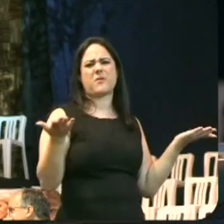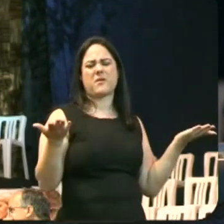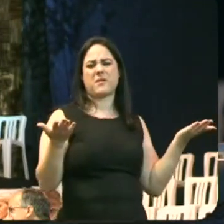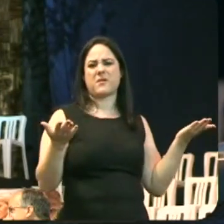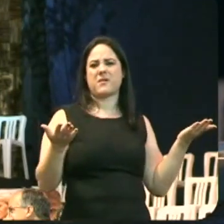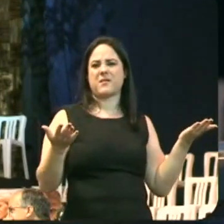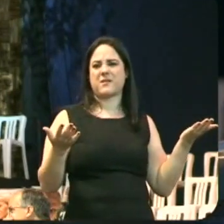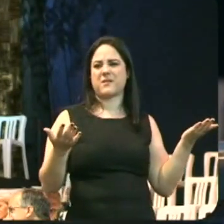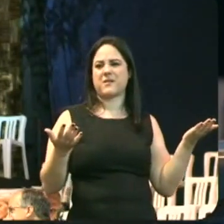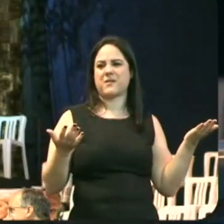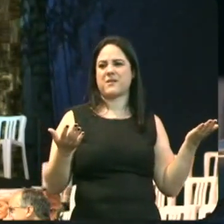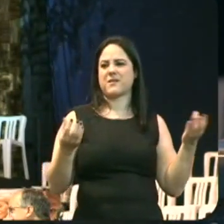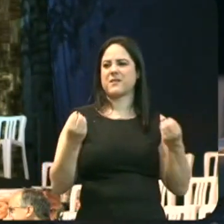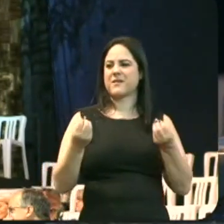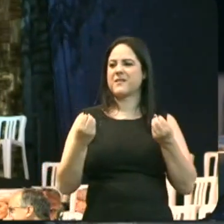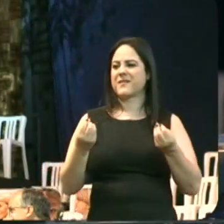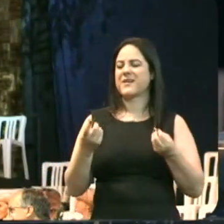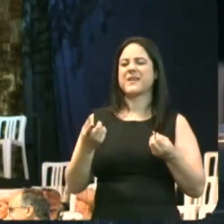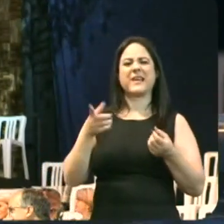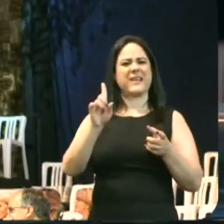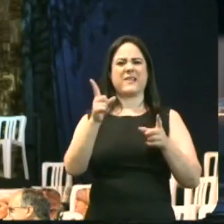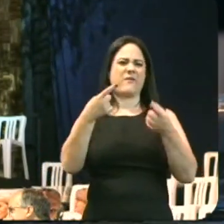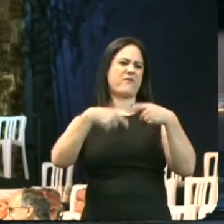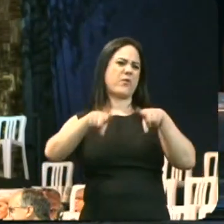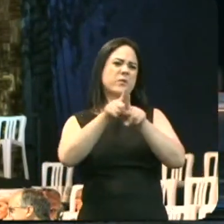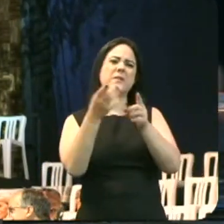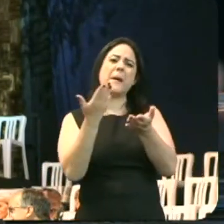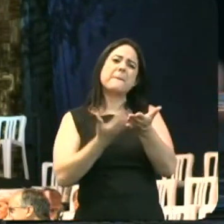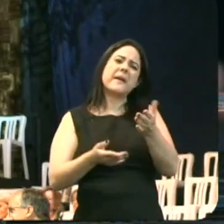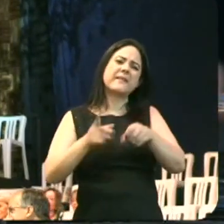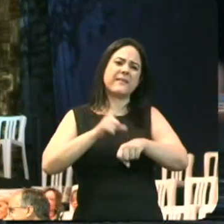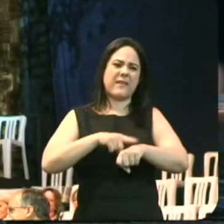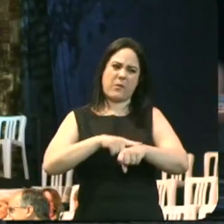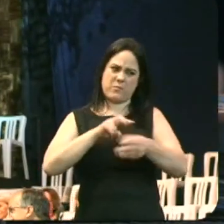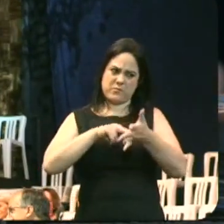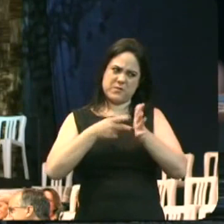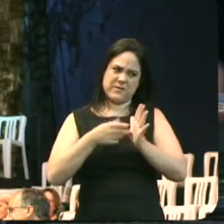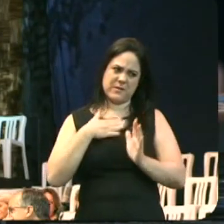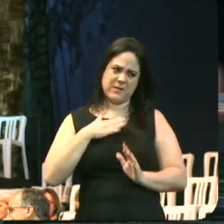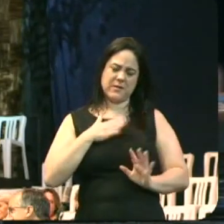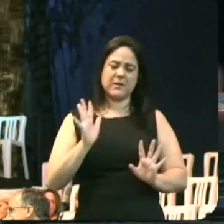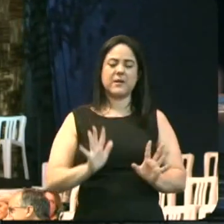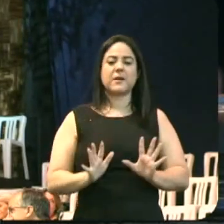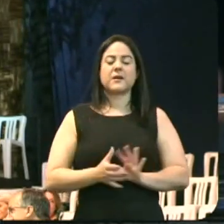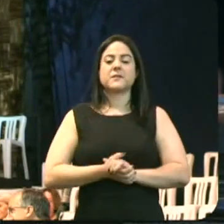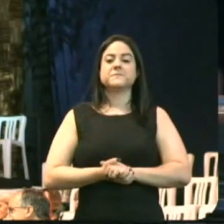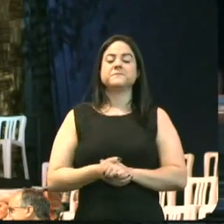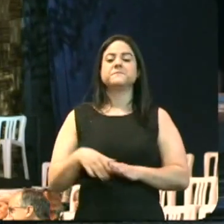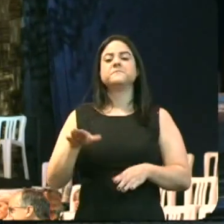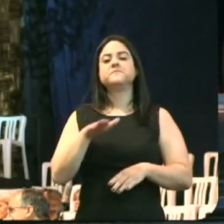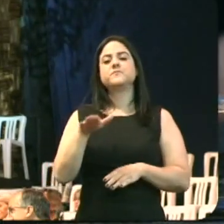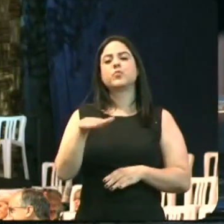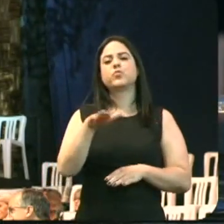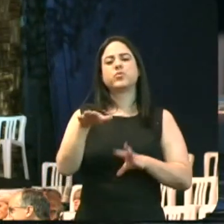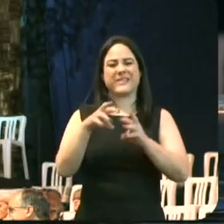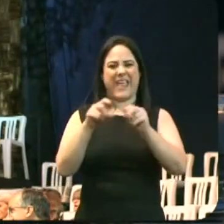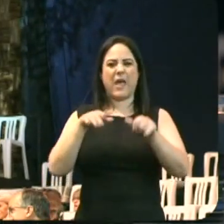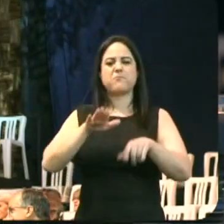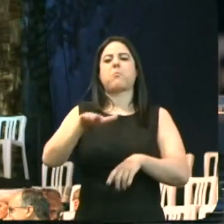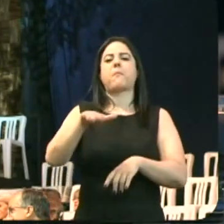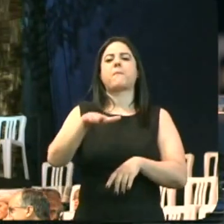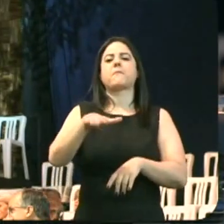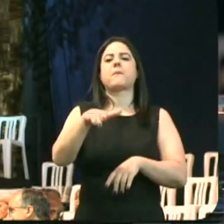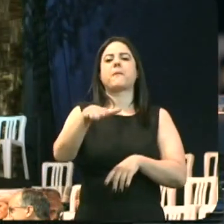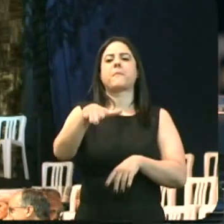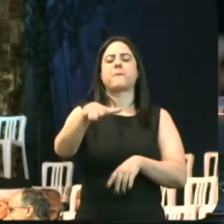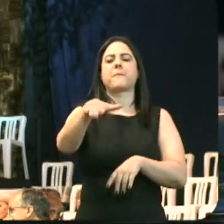uns negócios de mania, assim, né? Esse negócio de voltar para mim é perder tempo, eu vou tocar. Aí de repente caí naquela estradinha de terra, eu falei, é muito